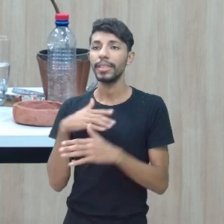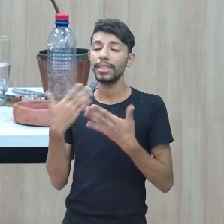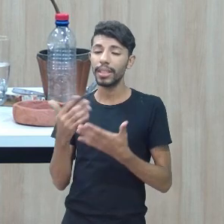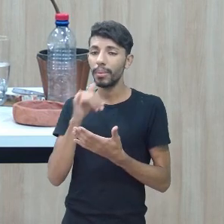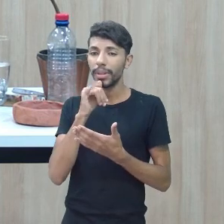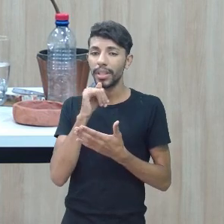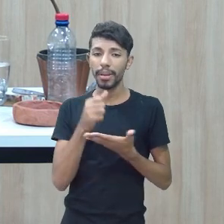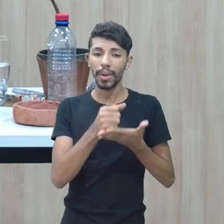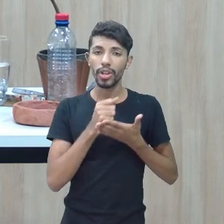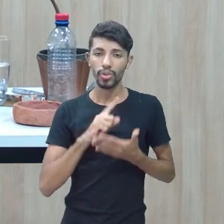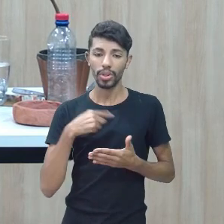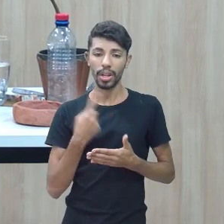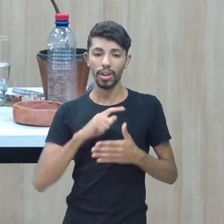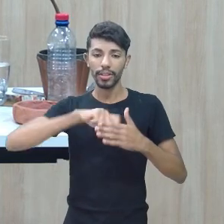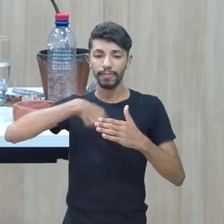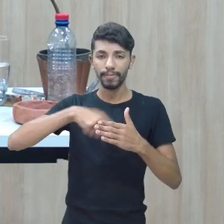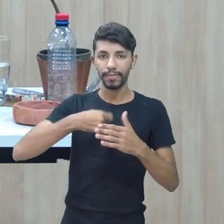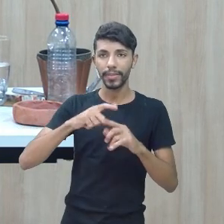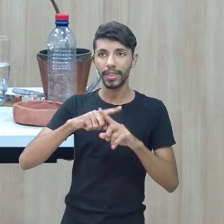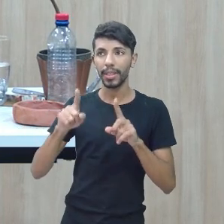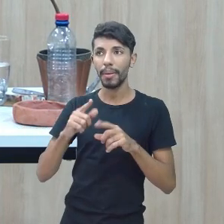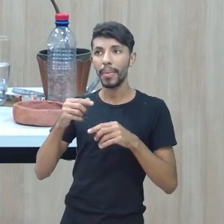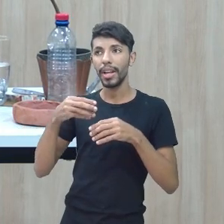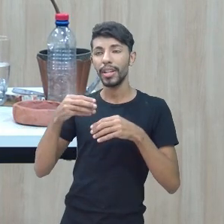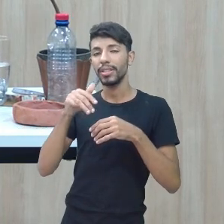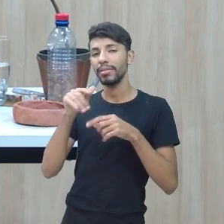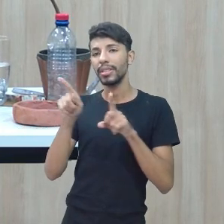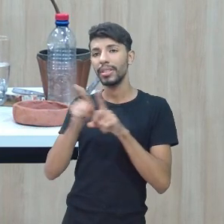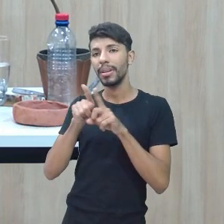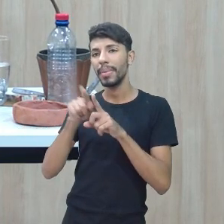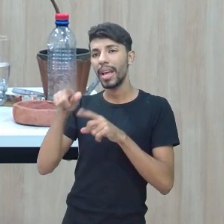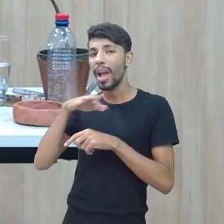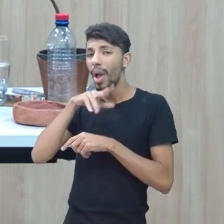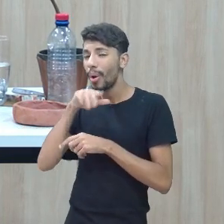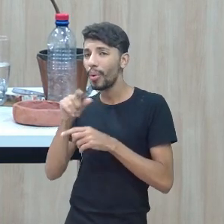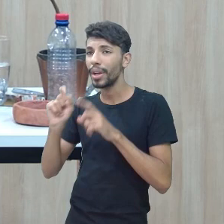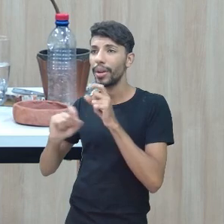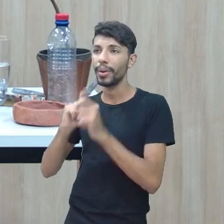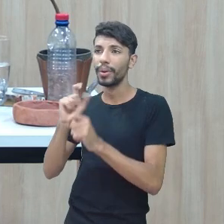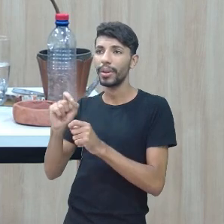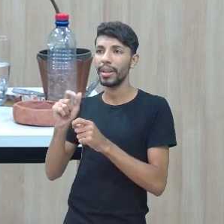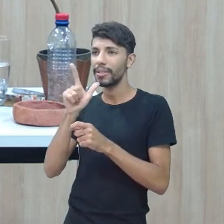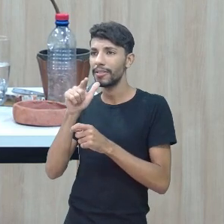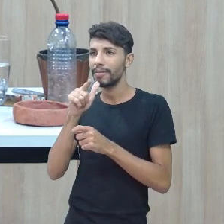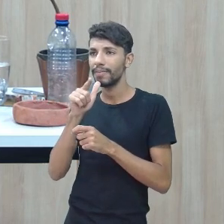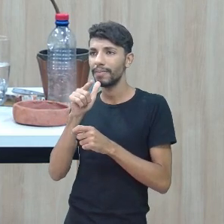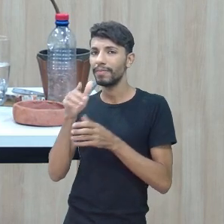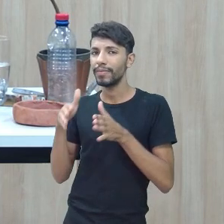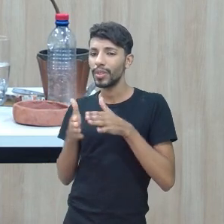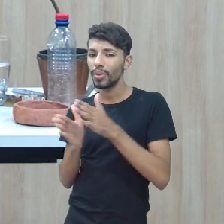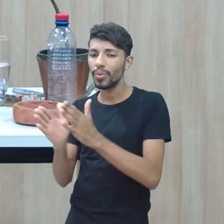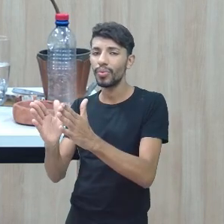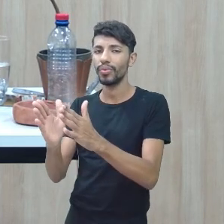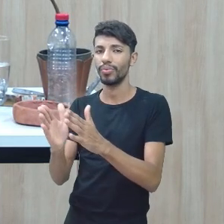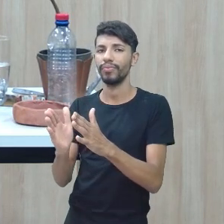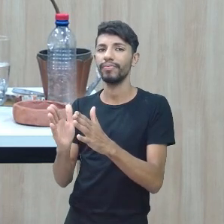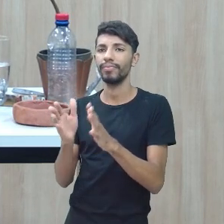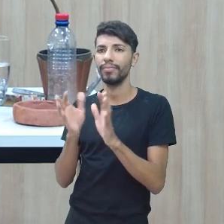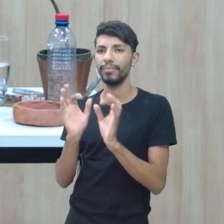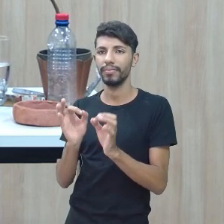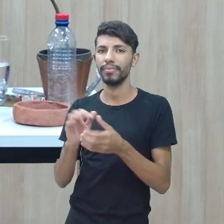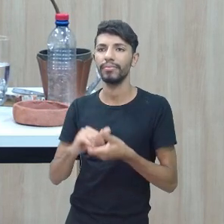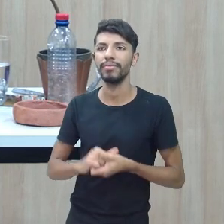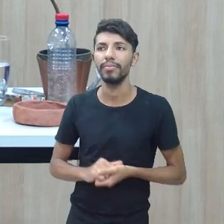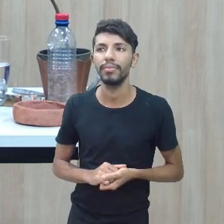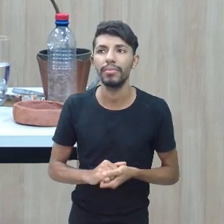ele vai levar substâncias que não são, vamos dizer, benéficas para os habitantes desses ambientes aquáticos.